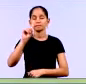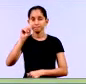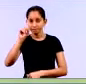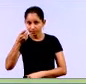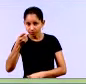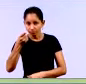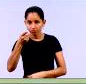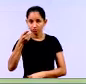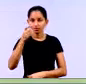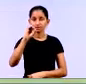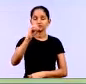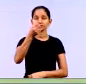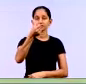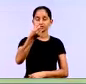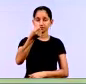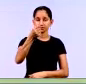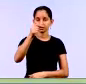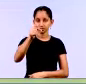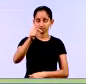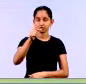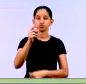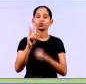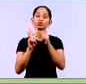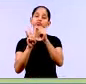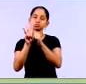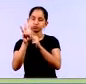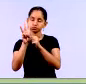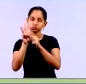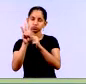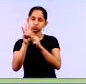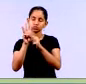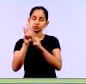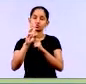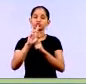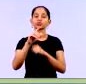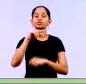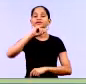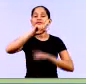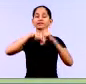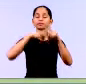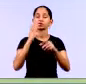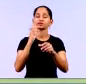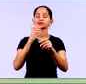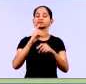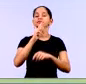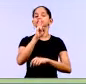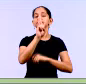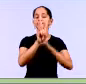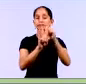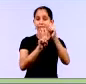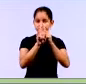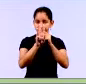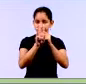1.067. No primeiro trimestre. No segundo trimestre foi